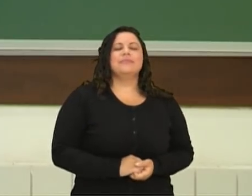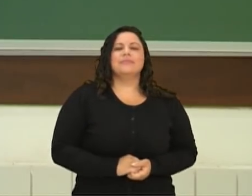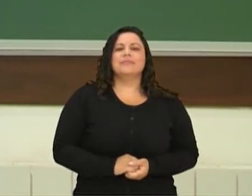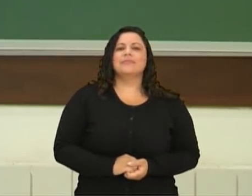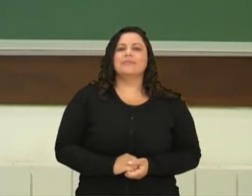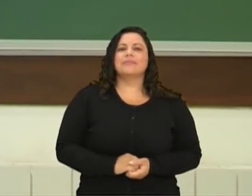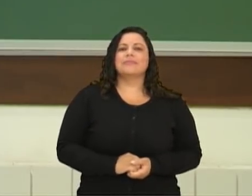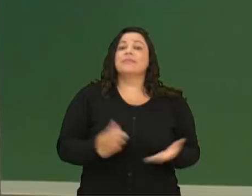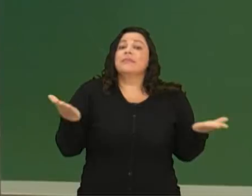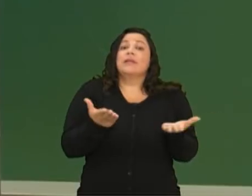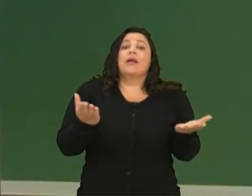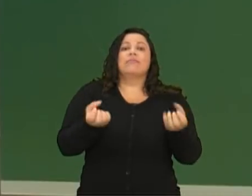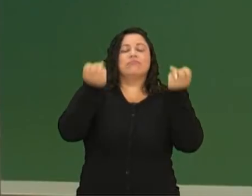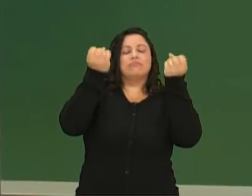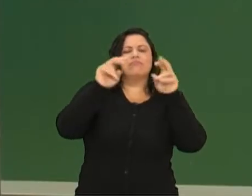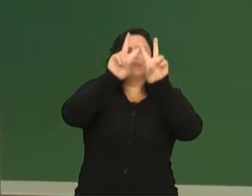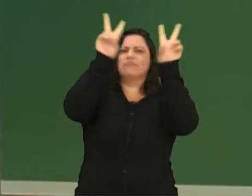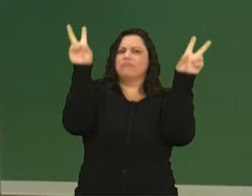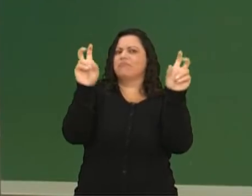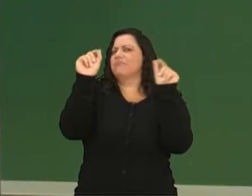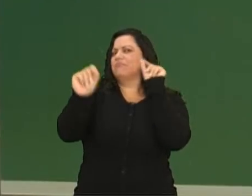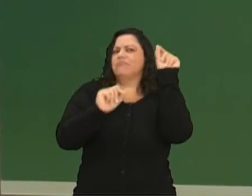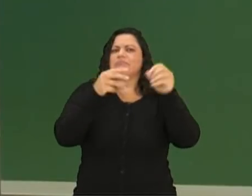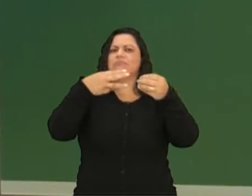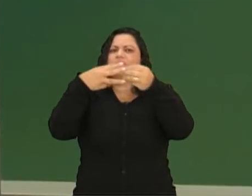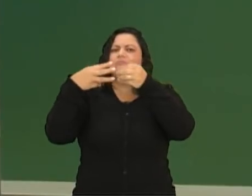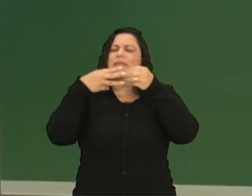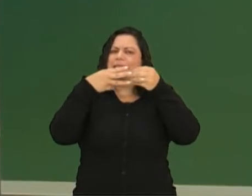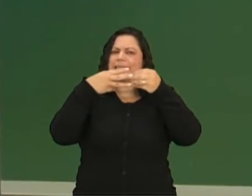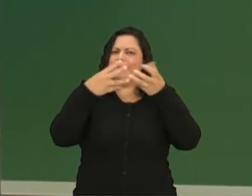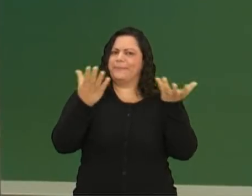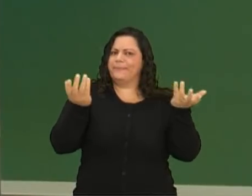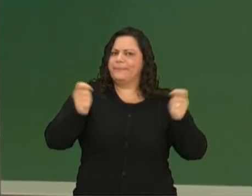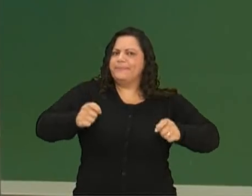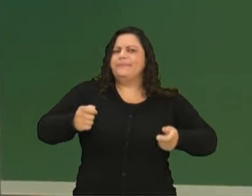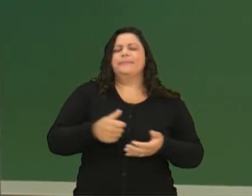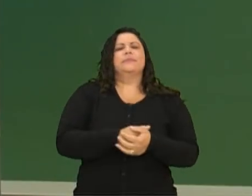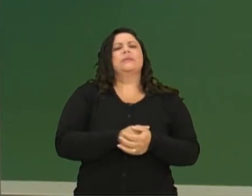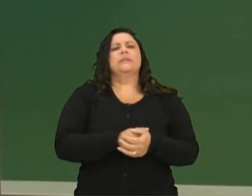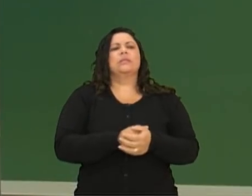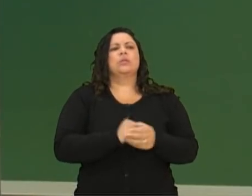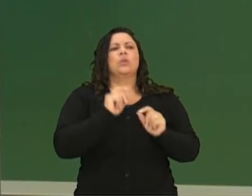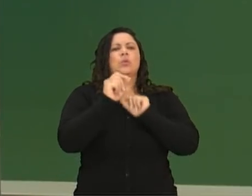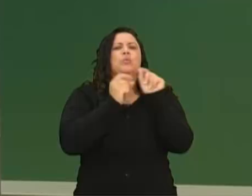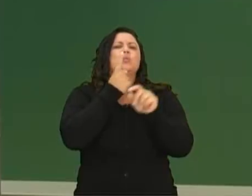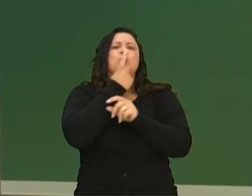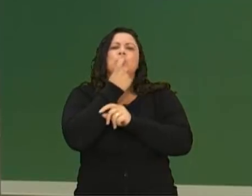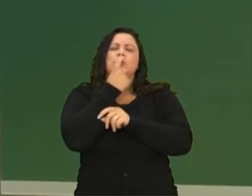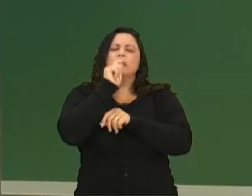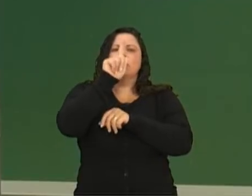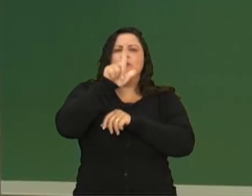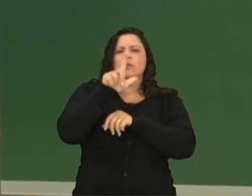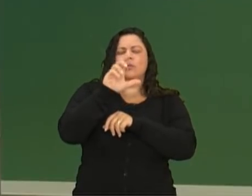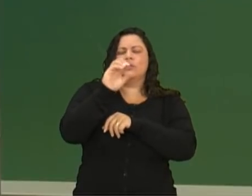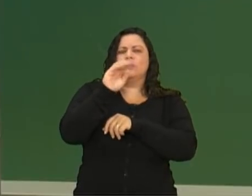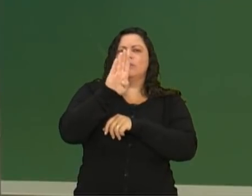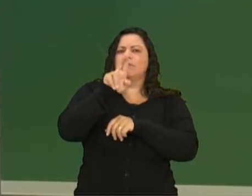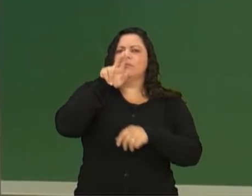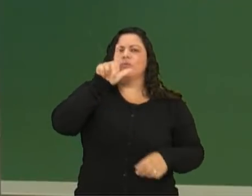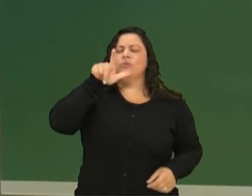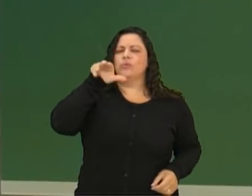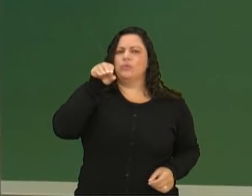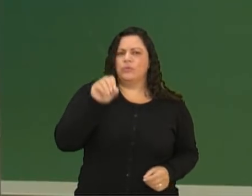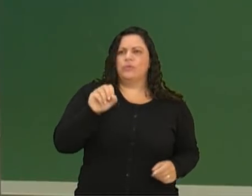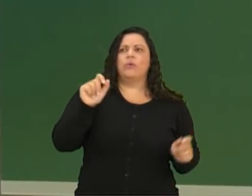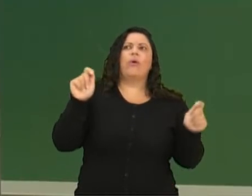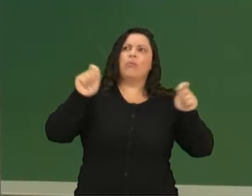Vamos falar um pouquinho então a respeito das células agora. Os glóbulos vermelhos, eles também podem ser chamados de